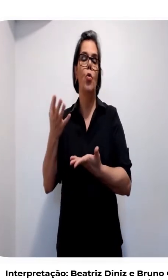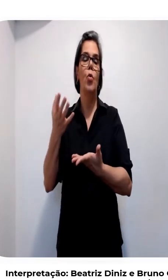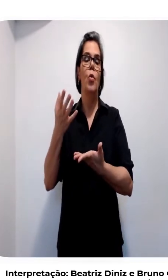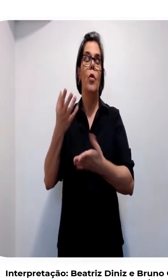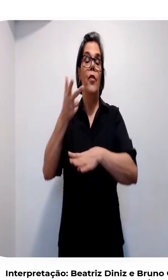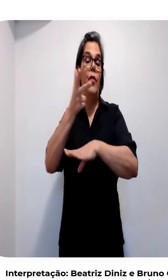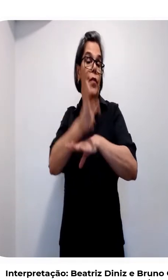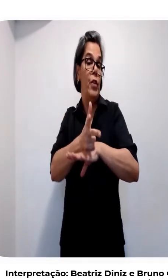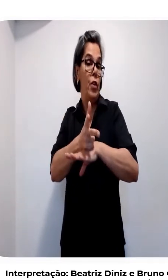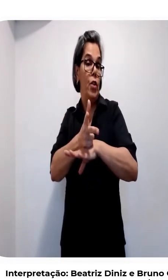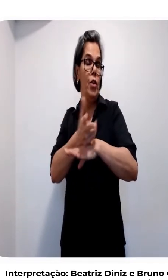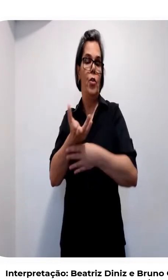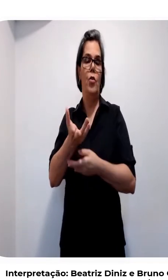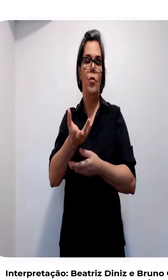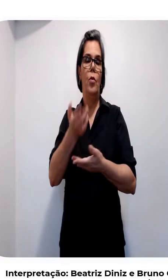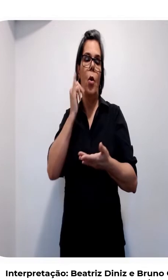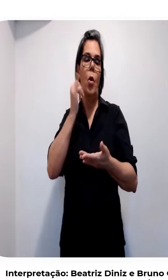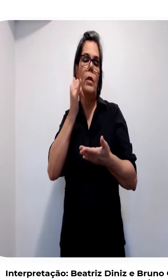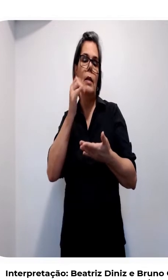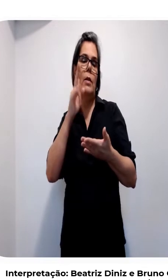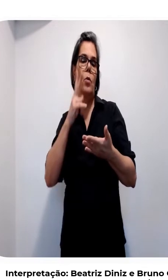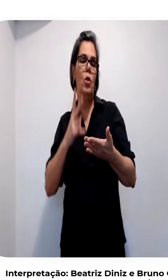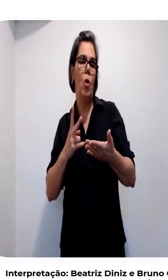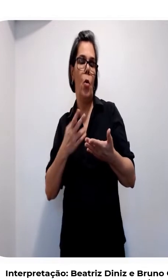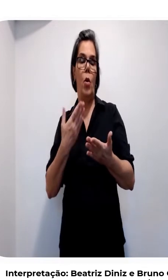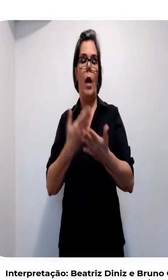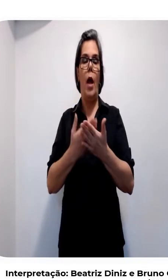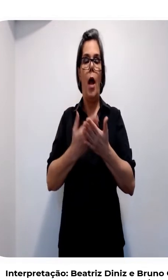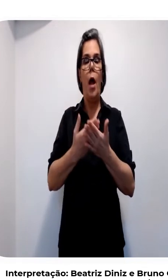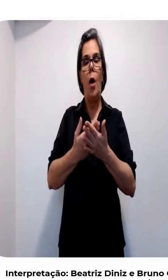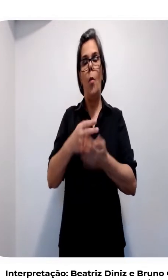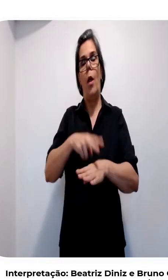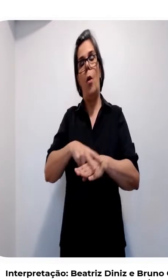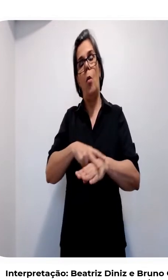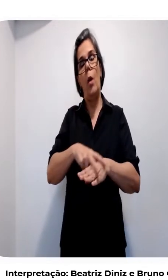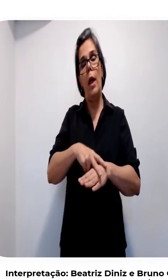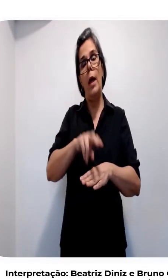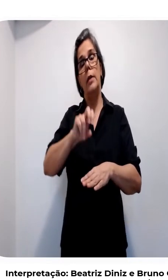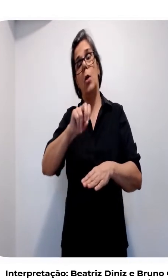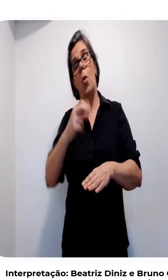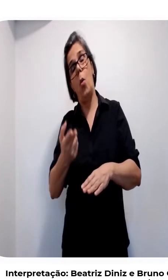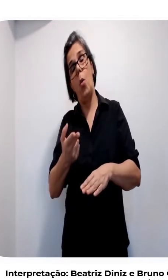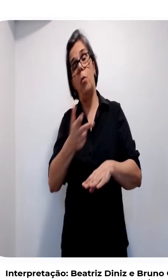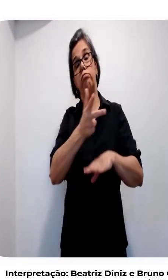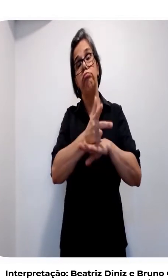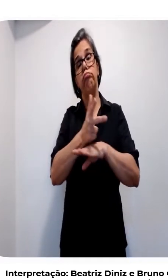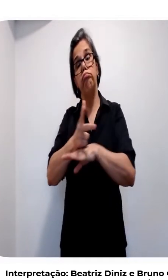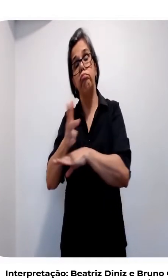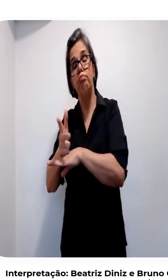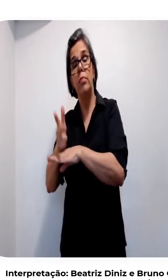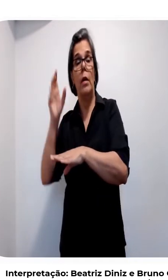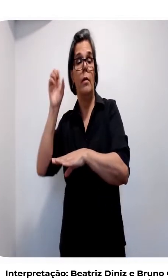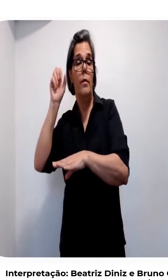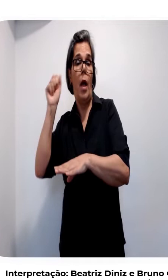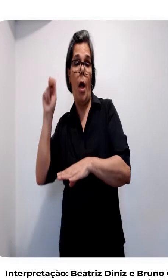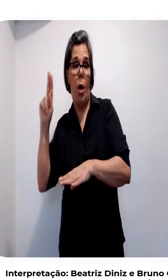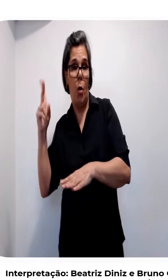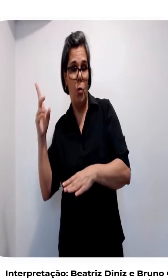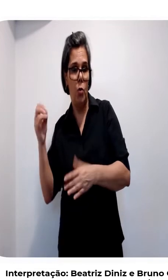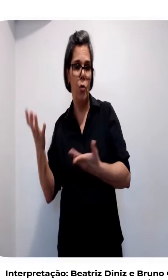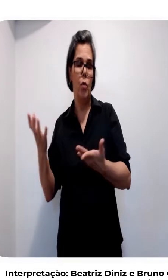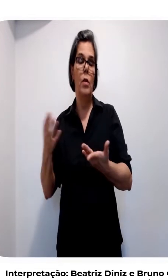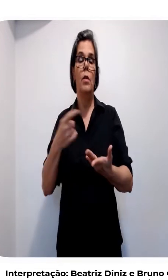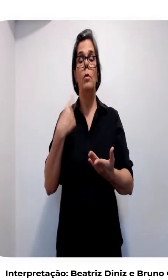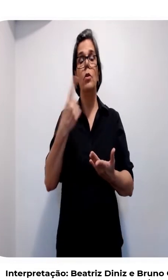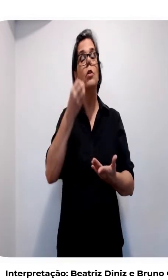de histórias, né? Tanto nas aulas online quanto em gravação. Então a gente tenta fazer o uso de várias linguagens para que